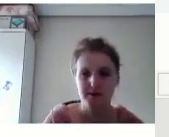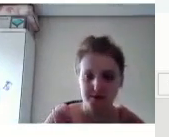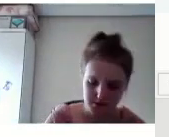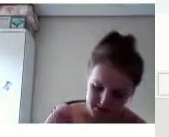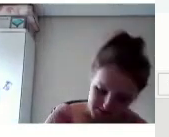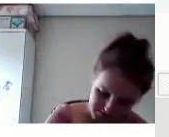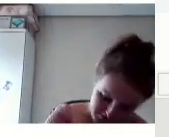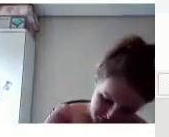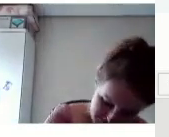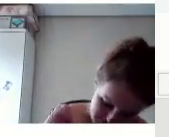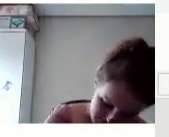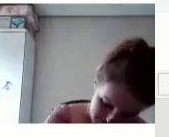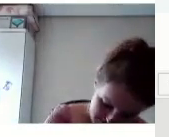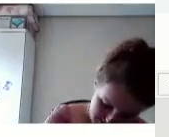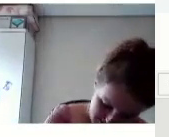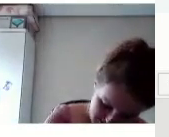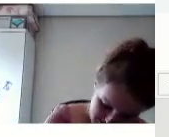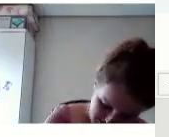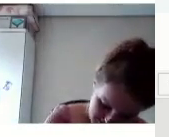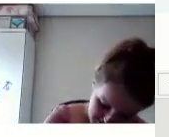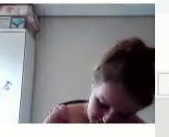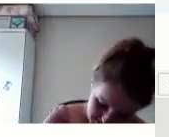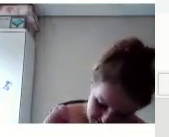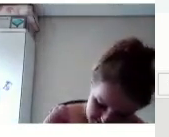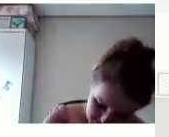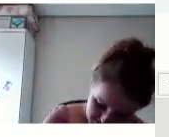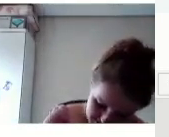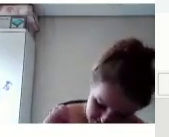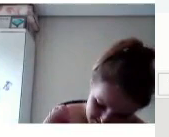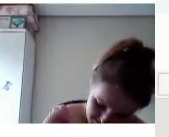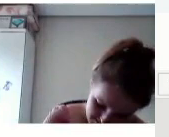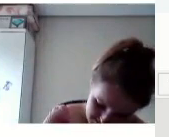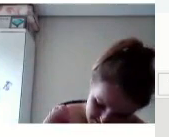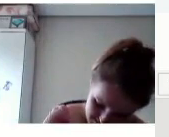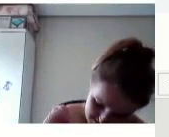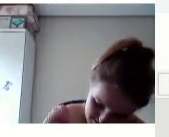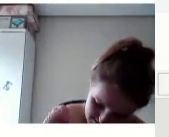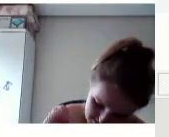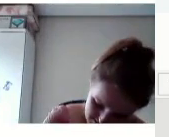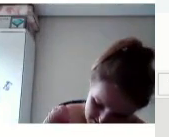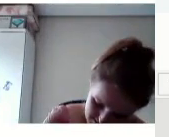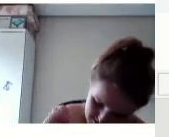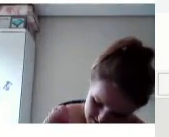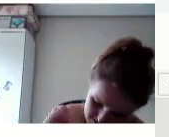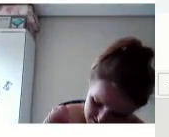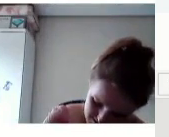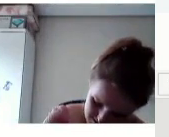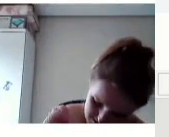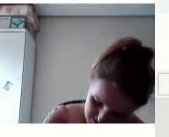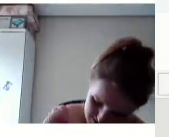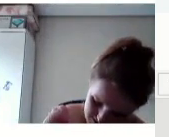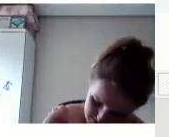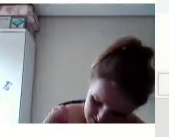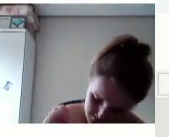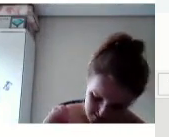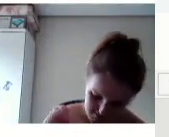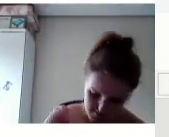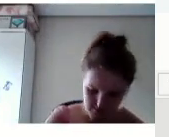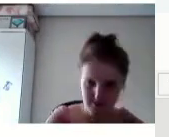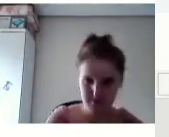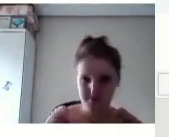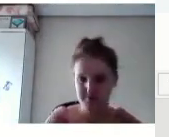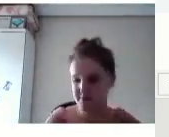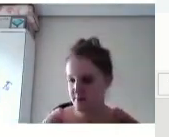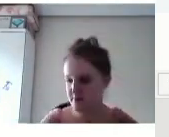hamiltoniano desse campo que eu estou me referindo. Então, por isso que a gente vai ter que construir o formalismo hamiltoniano correspondente para os campos clássicos,